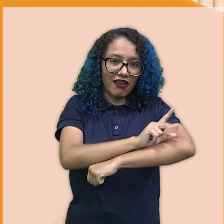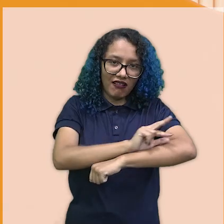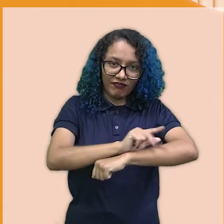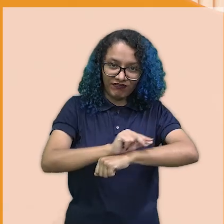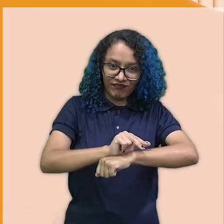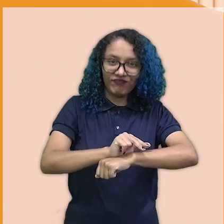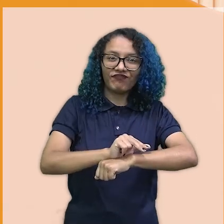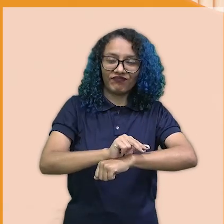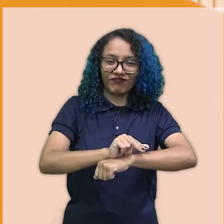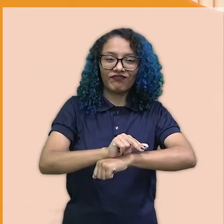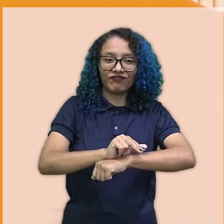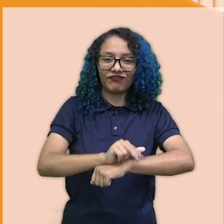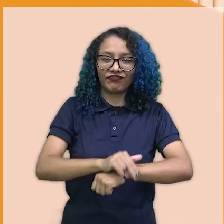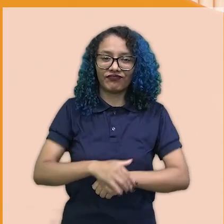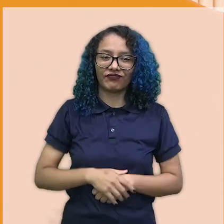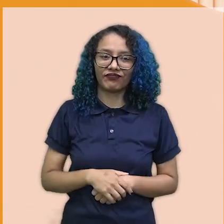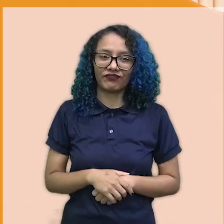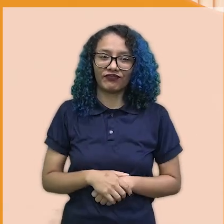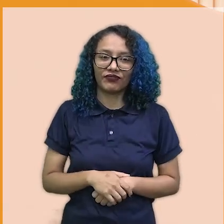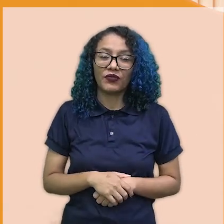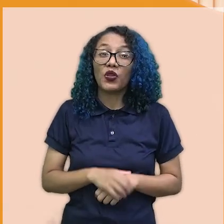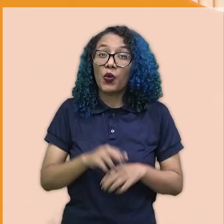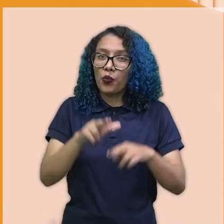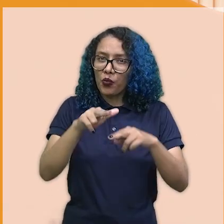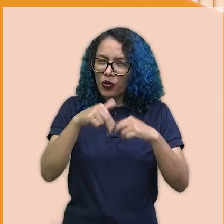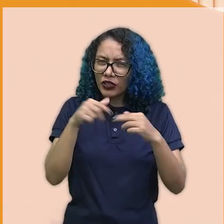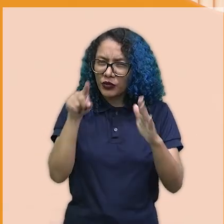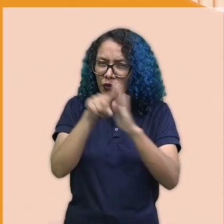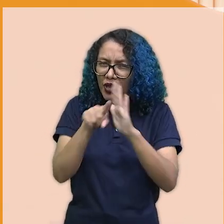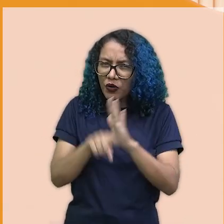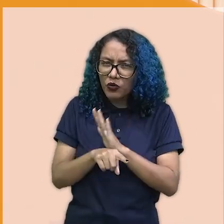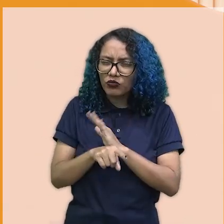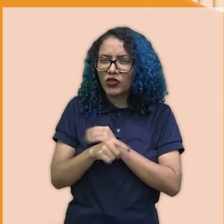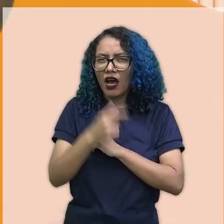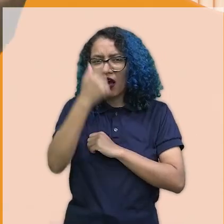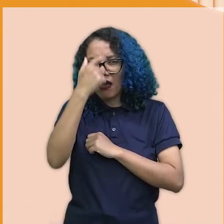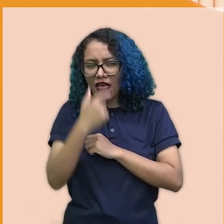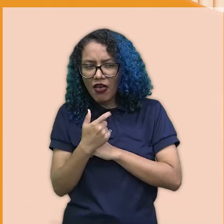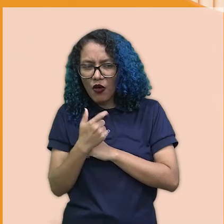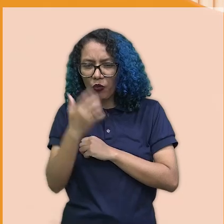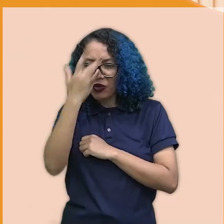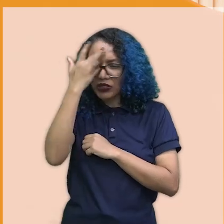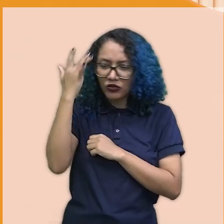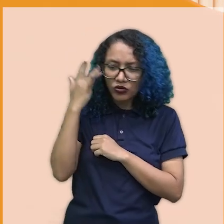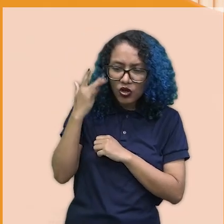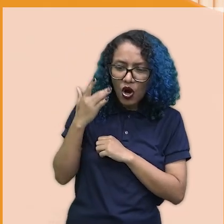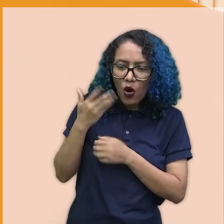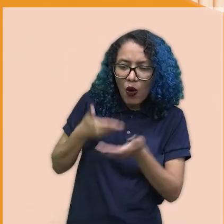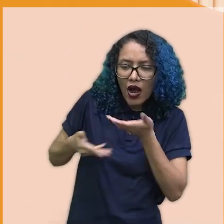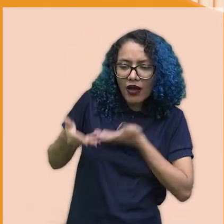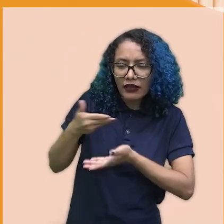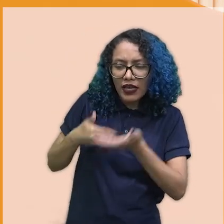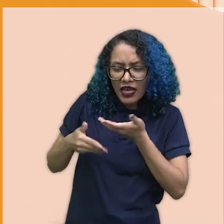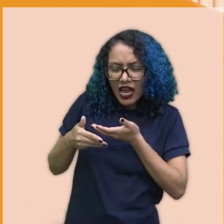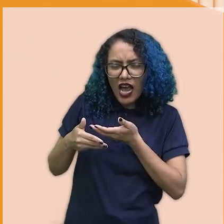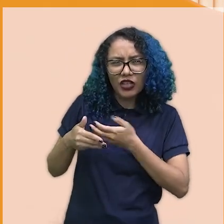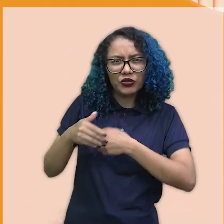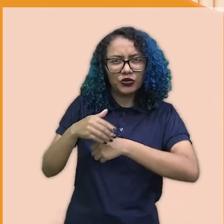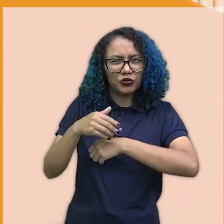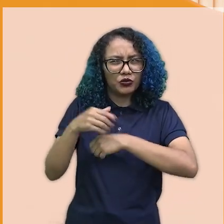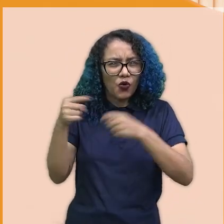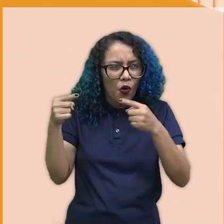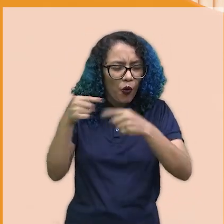primeiramente, que eu fiz aquela pergunta, né? Será que eu sou racista? Será que alguém à minha volta é racista? Então, você